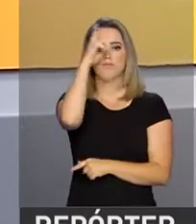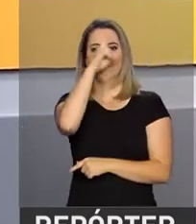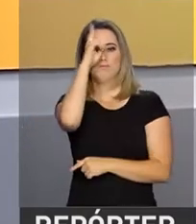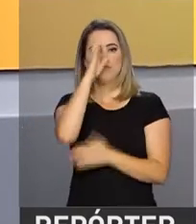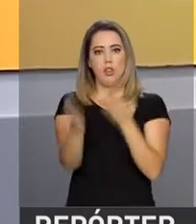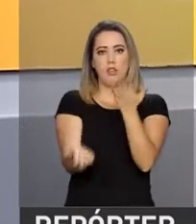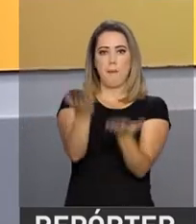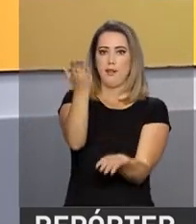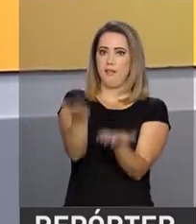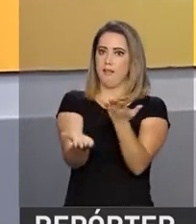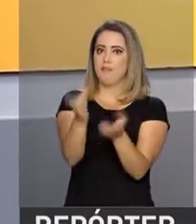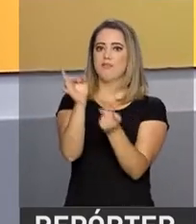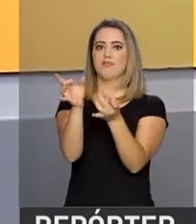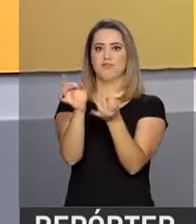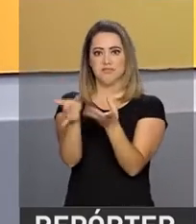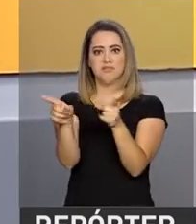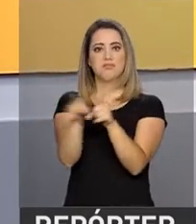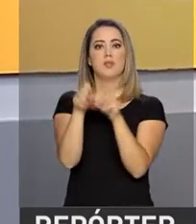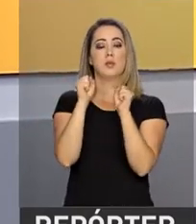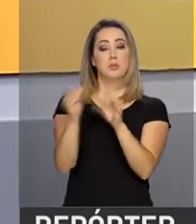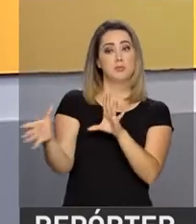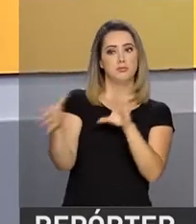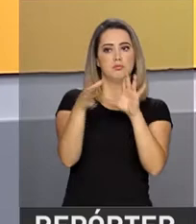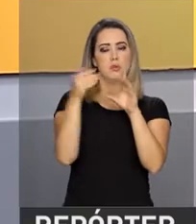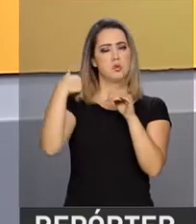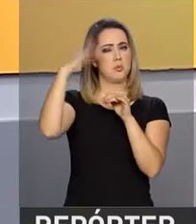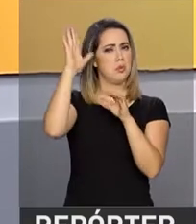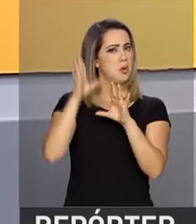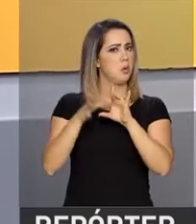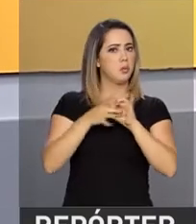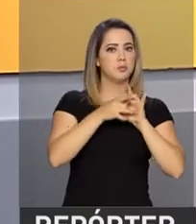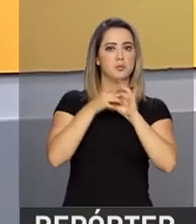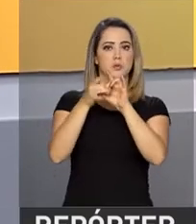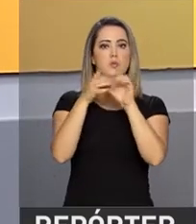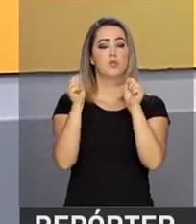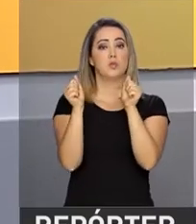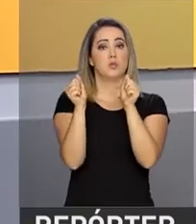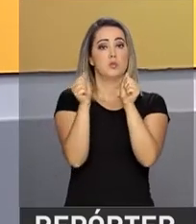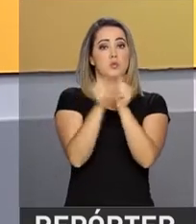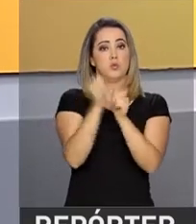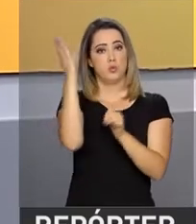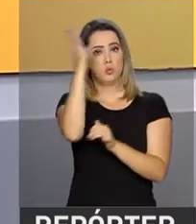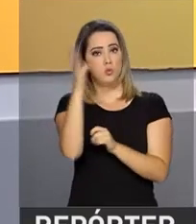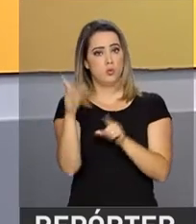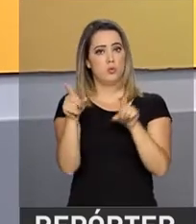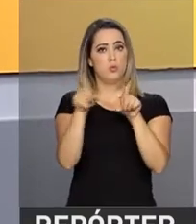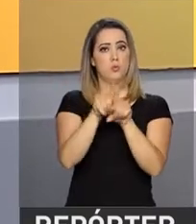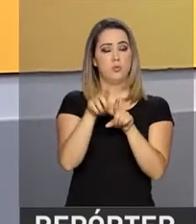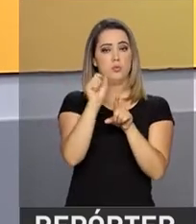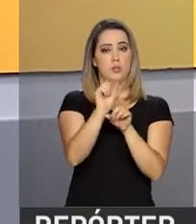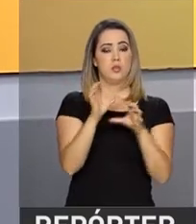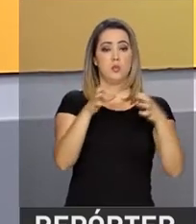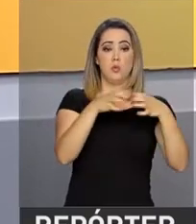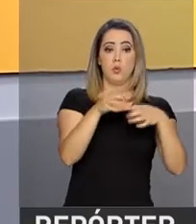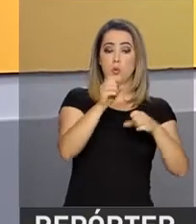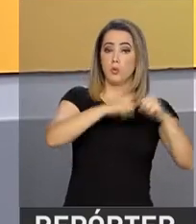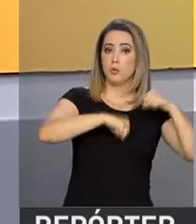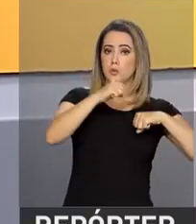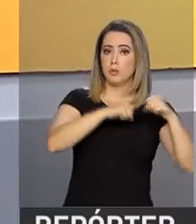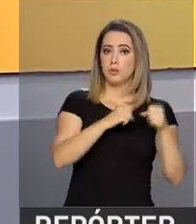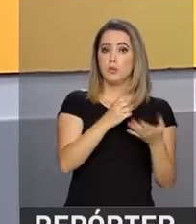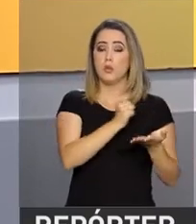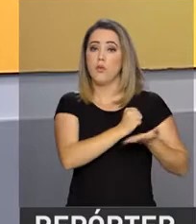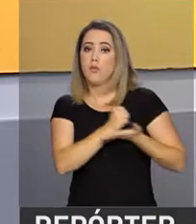comercial pode aumentar com uma parceria entre o governo federal e a Confederação Nacional da Indústria. O programa Rota Global oferece consultoria